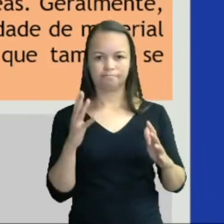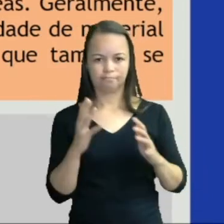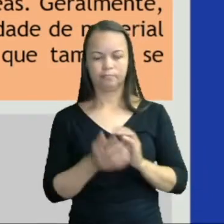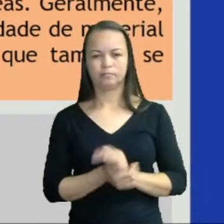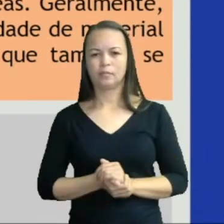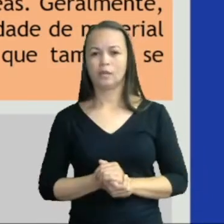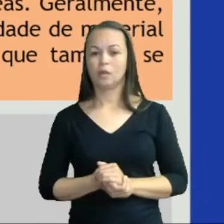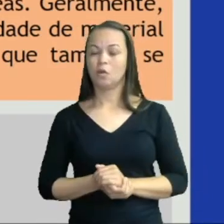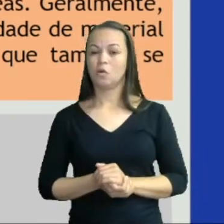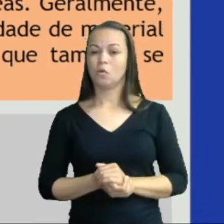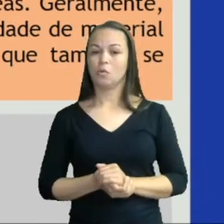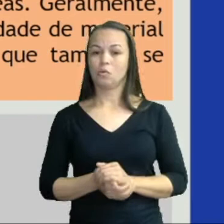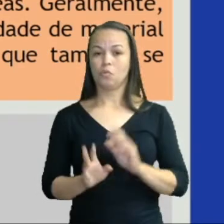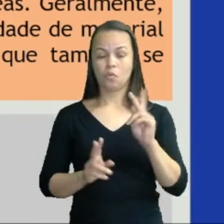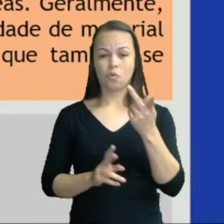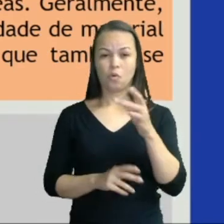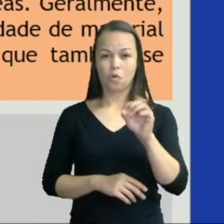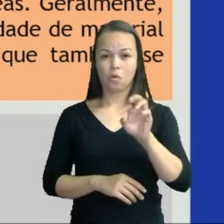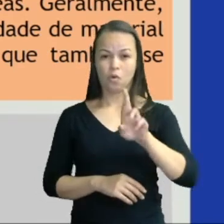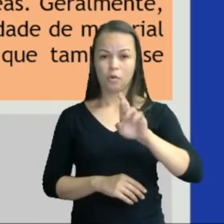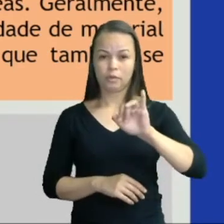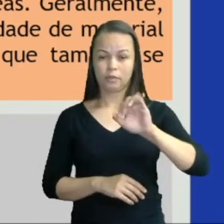Horizonte A é o horizonte